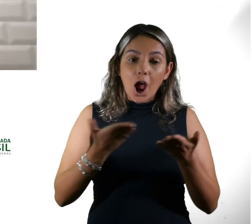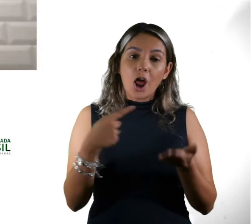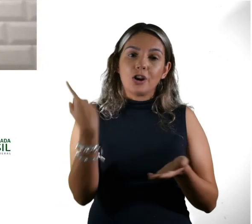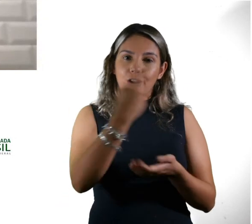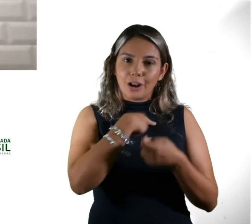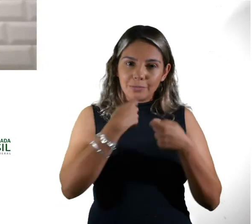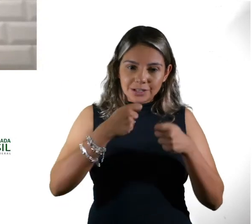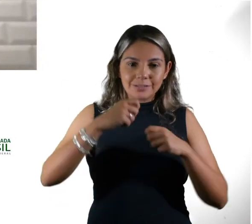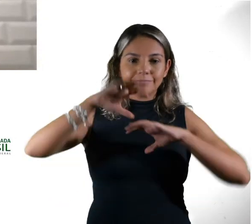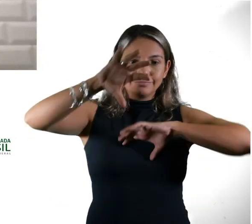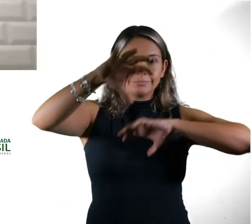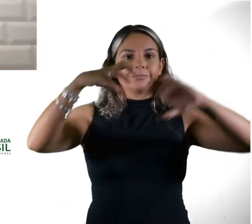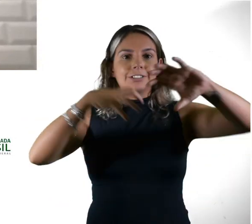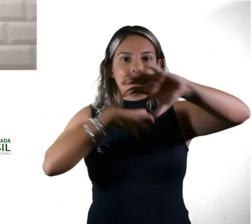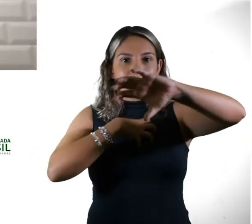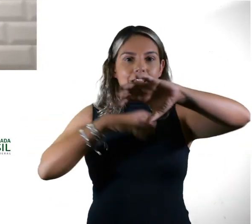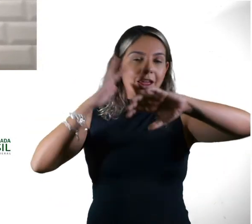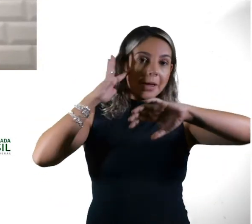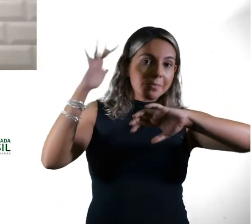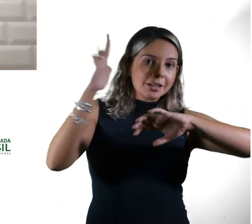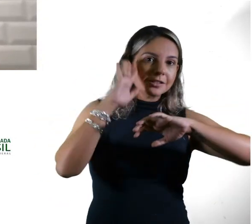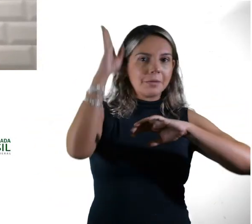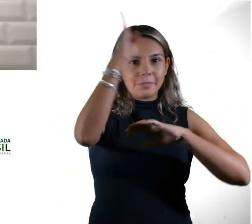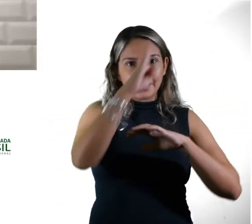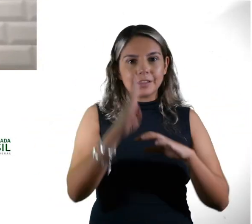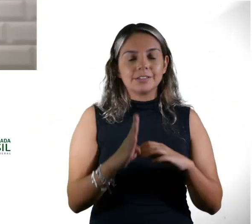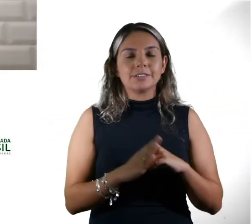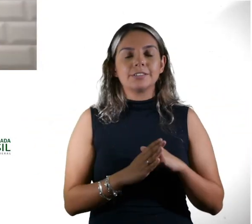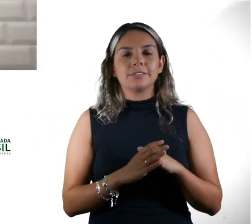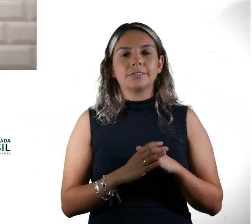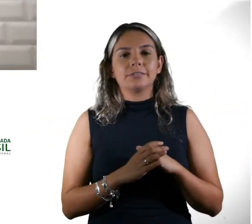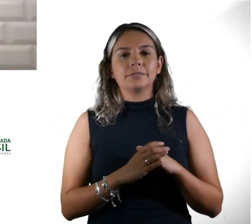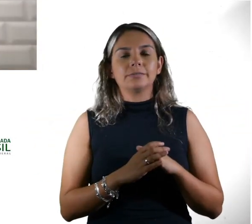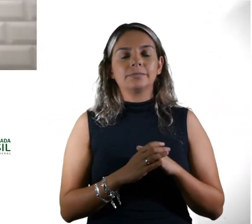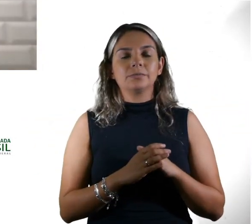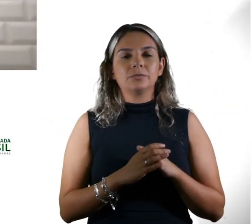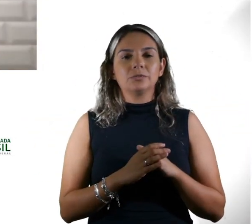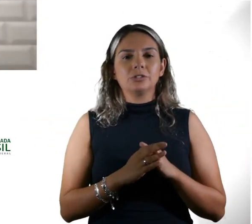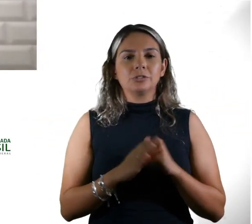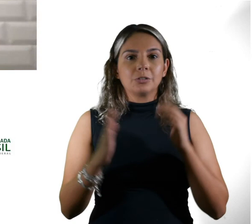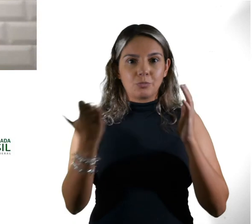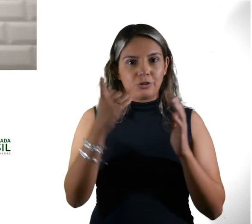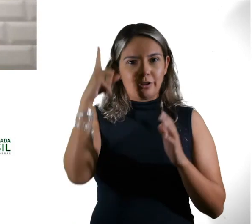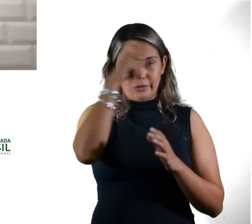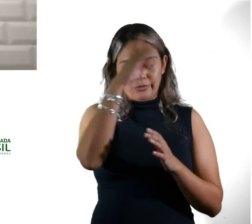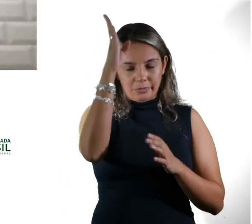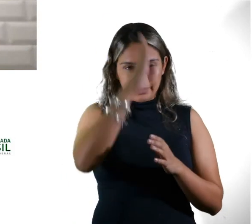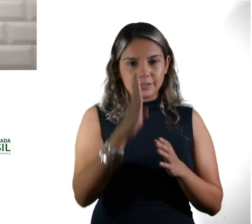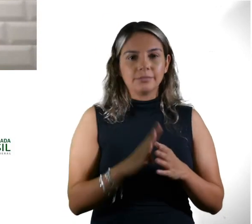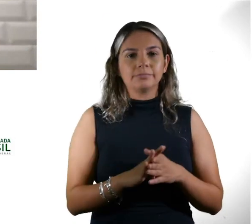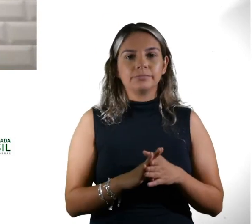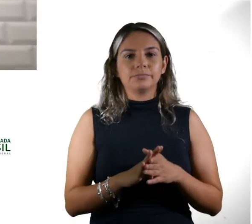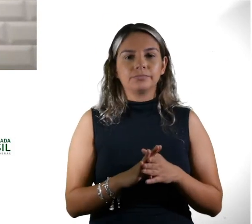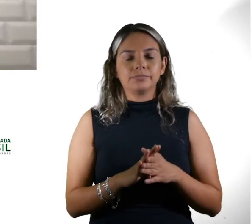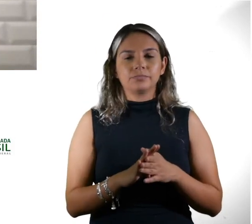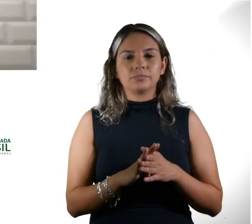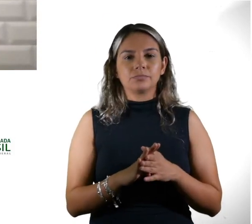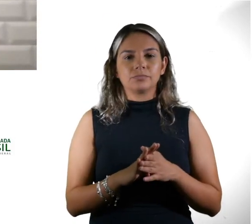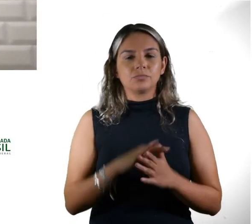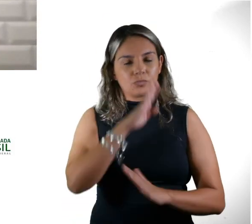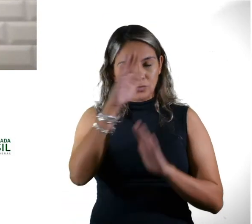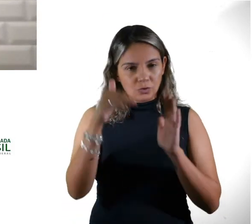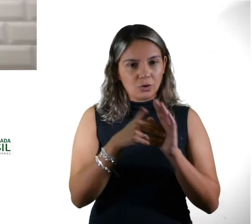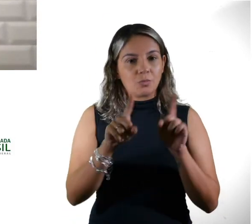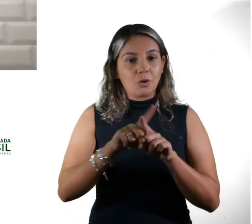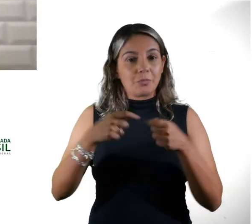é empatia, não é? Pensando no Brasil em particular, neste período terrível que o Brasil atravessa, e que atravessa,